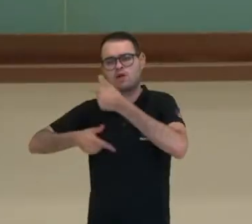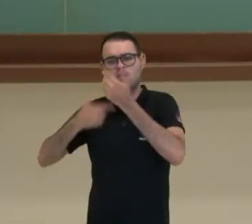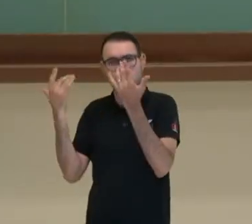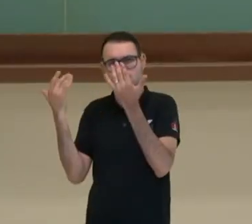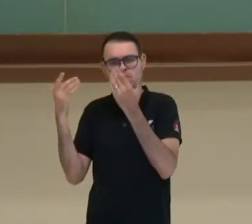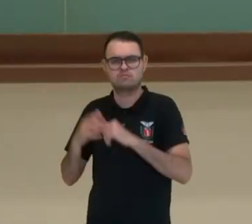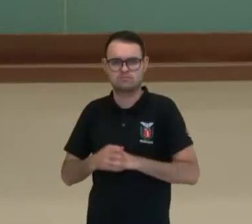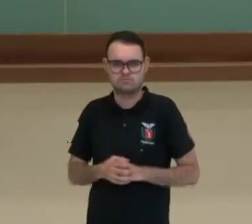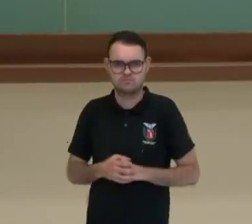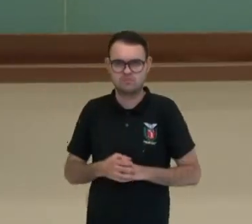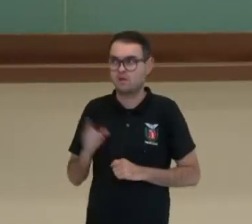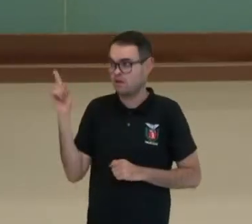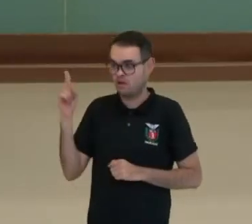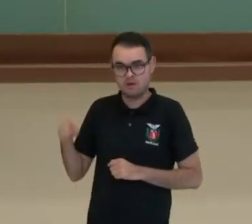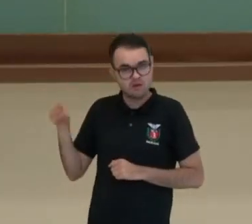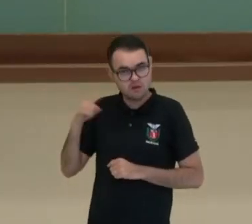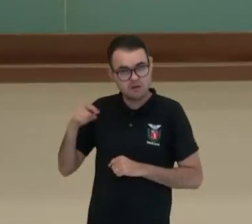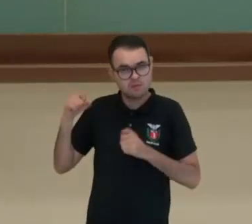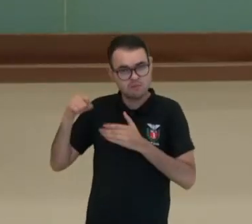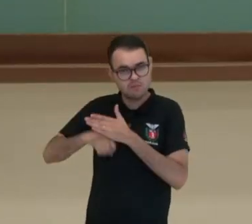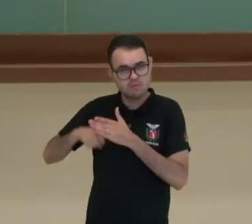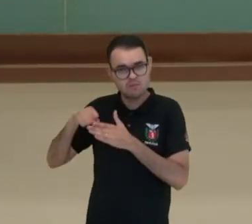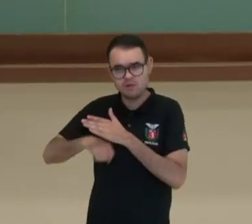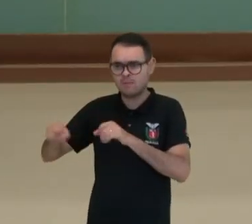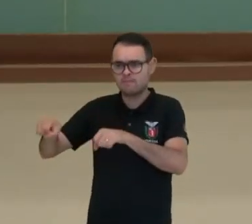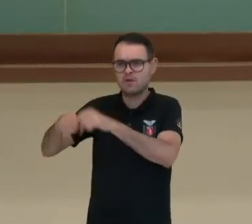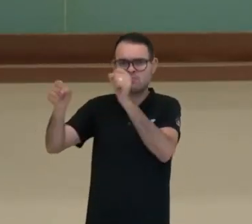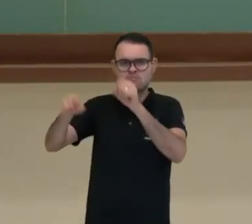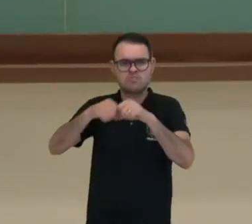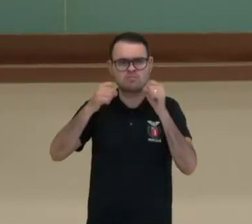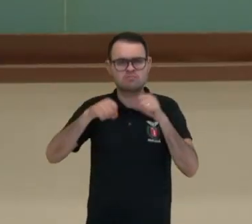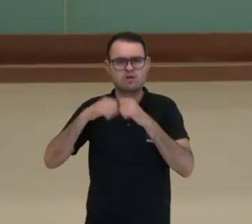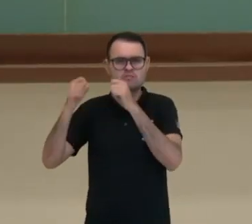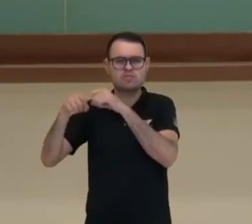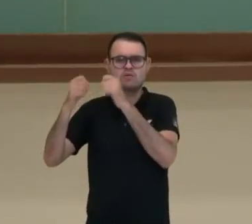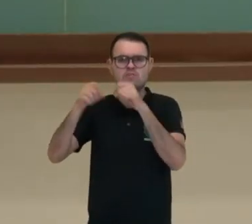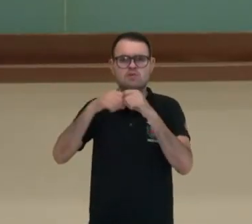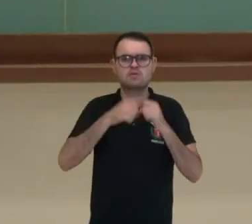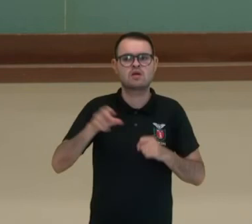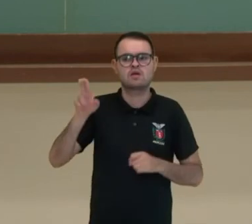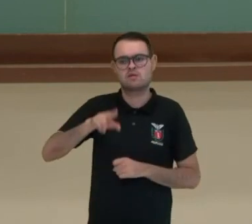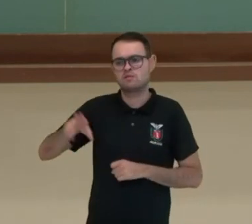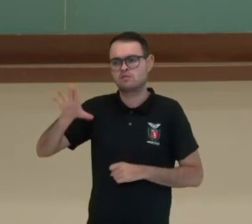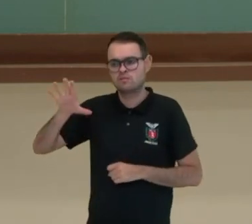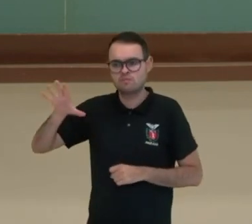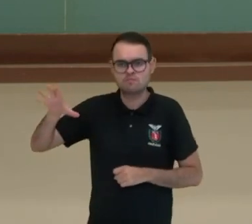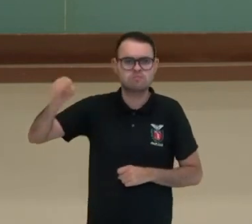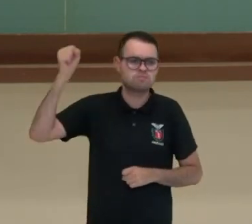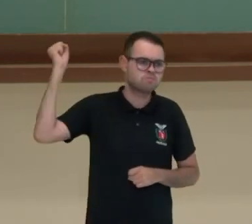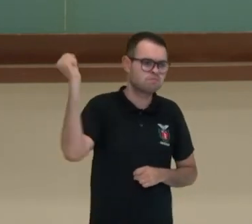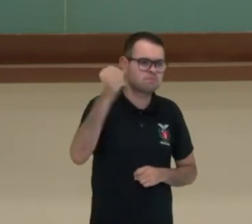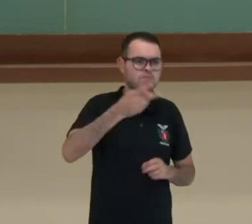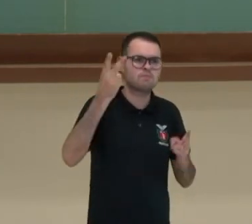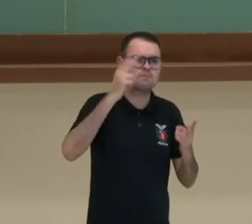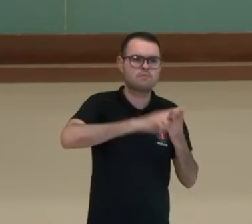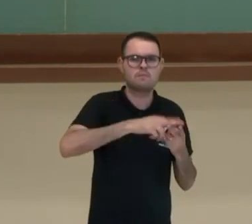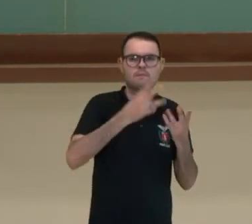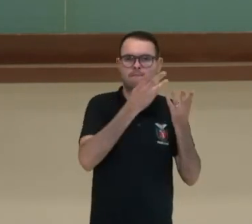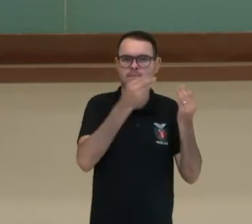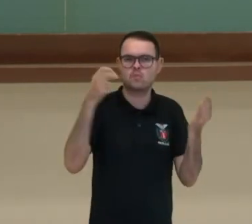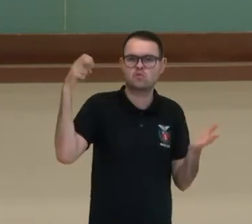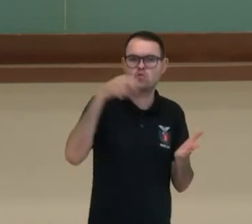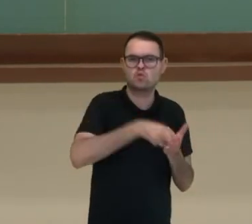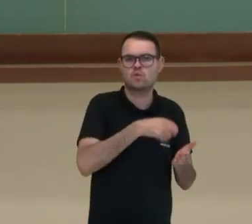Por conta deles agirem realmente quebrando as máquinas, eles eram geralmente presos e muitos deles foram condenados à morte, porque